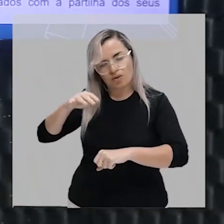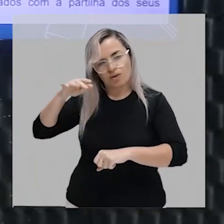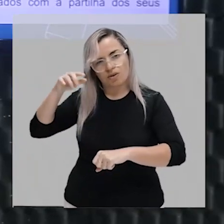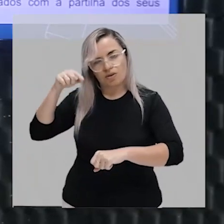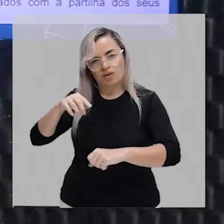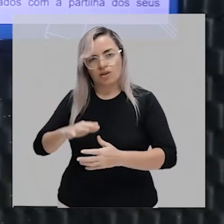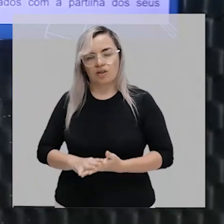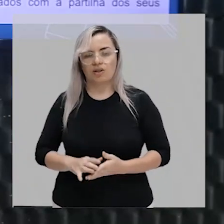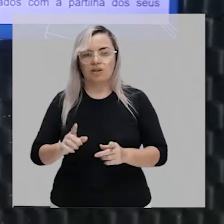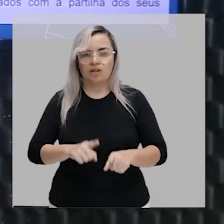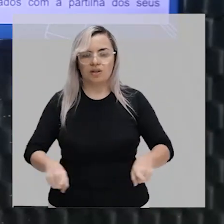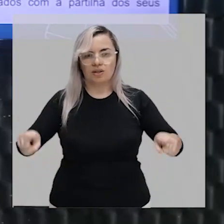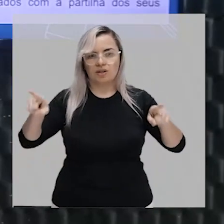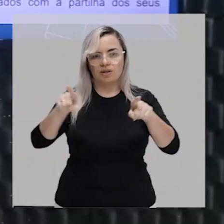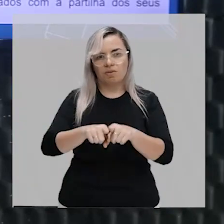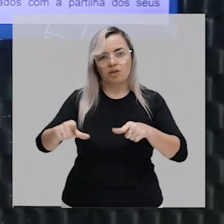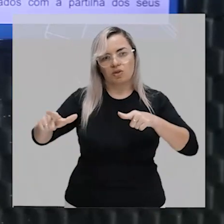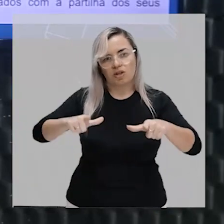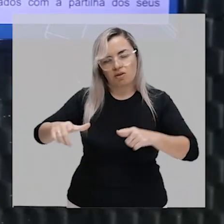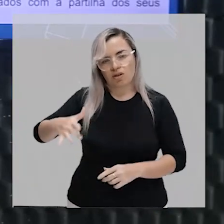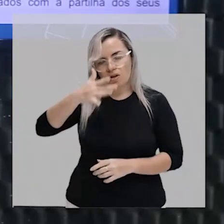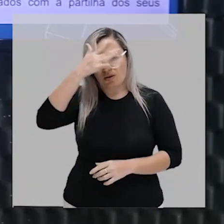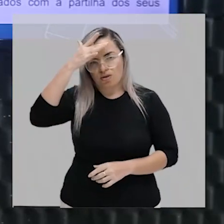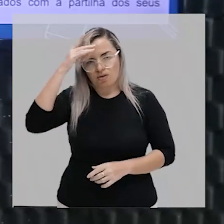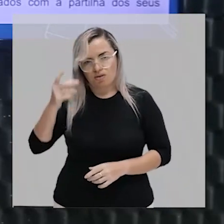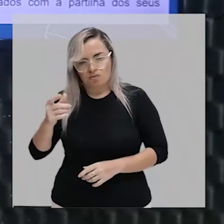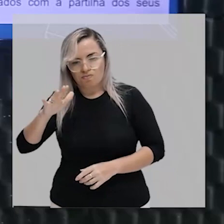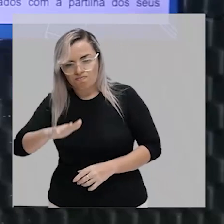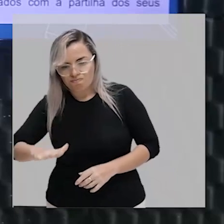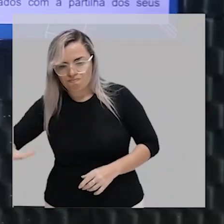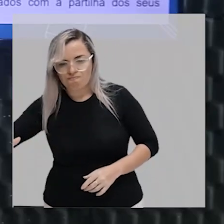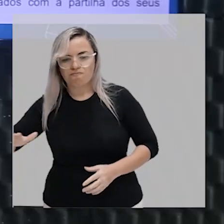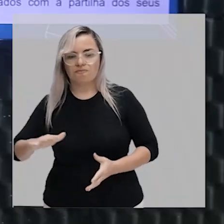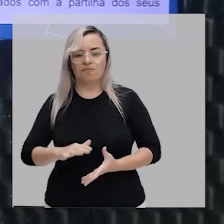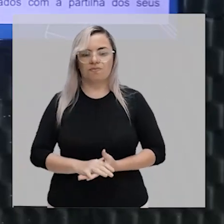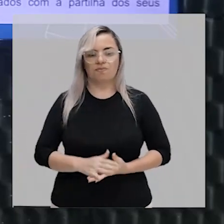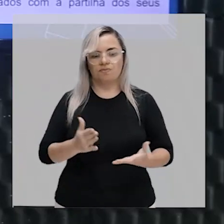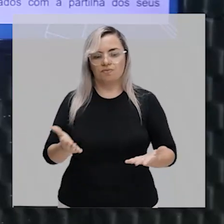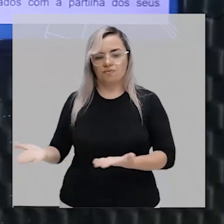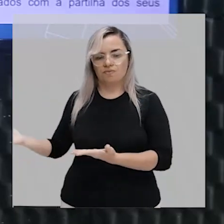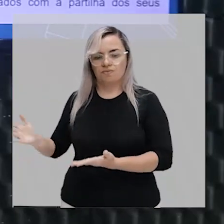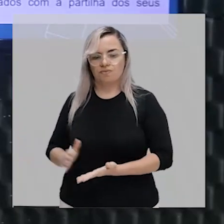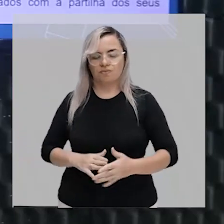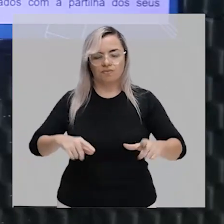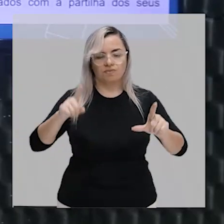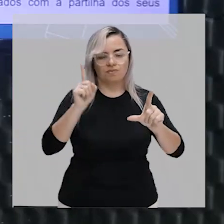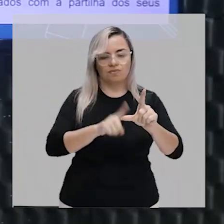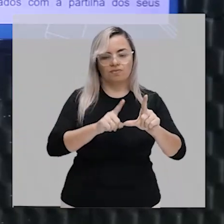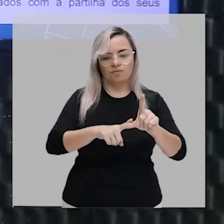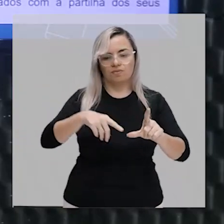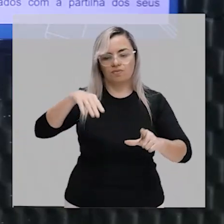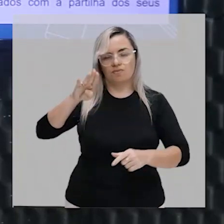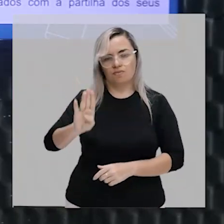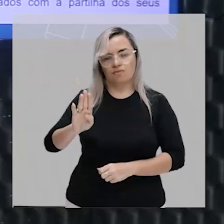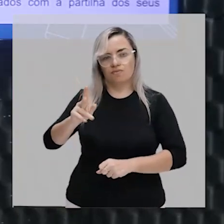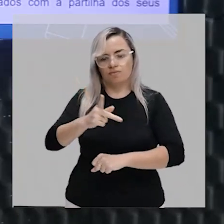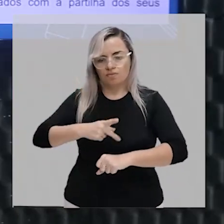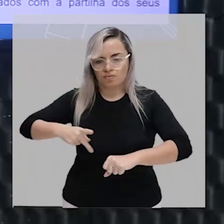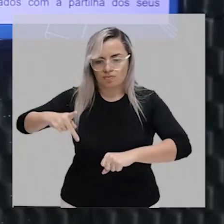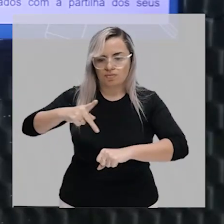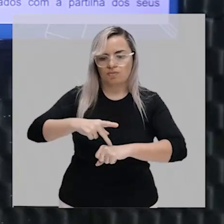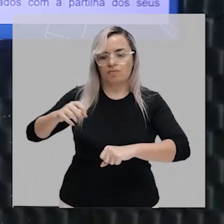Da sua mão de obra. Então, resposta, letra B de bola. Dos interesses de países